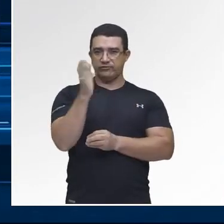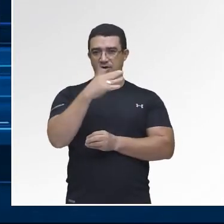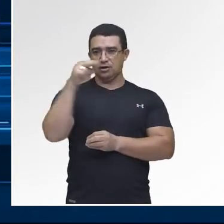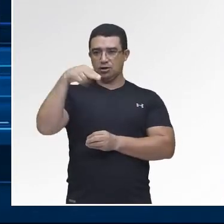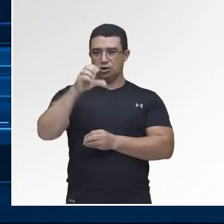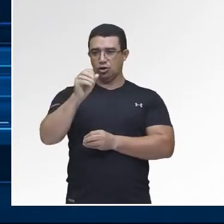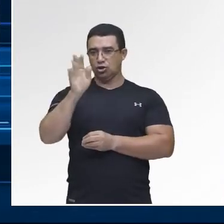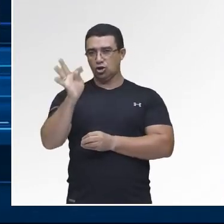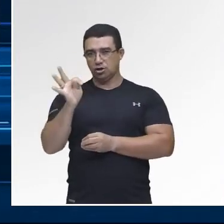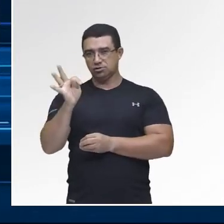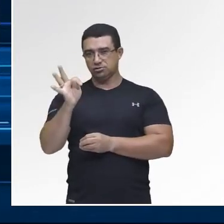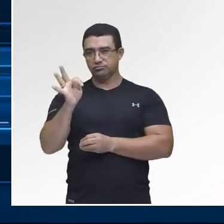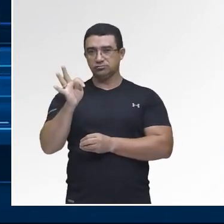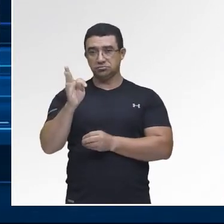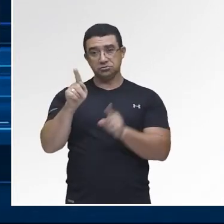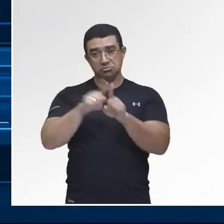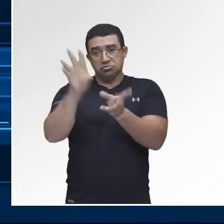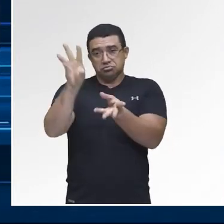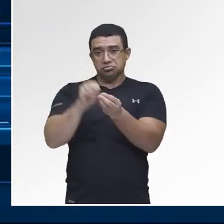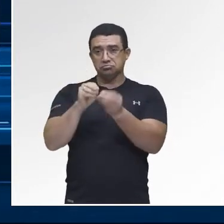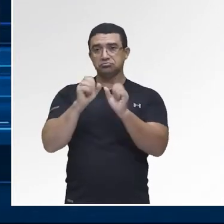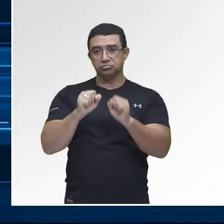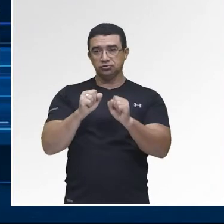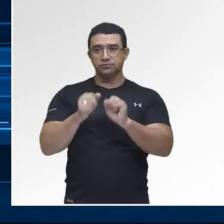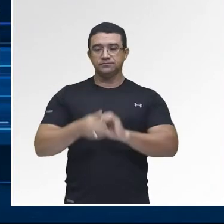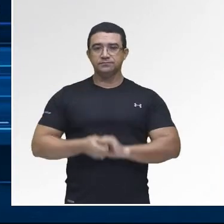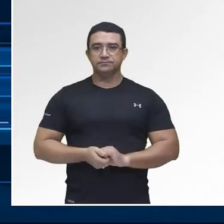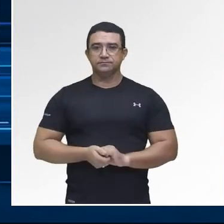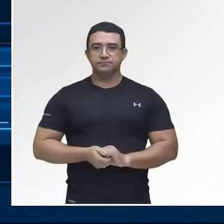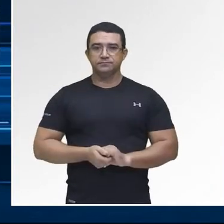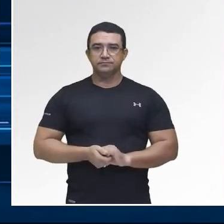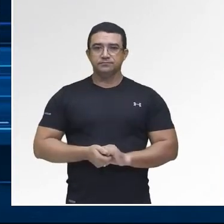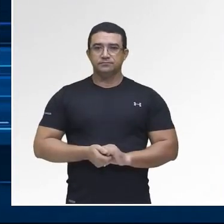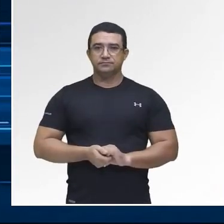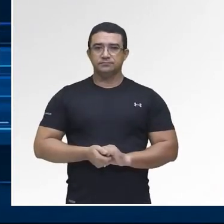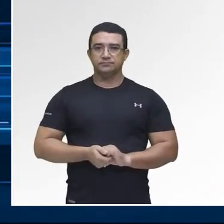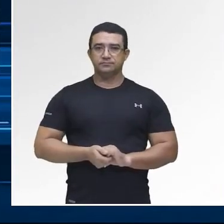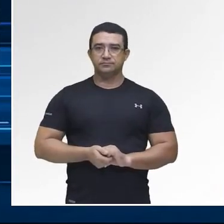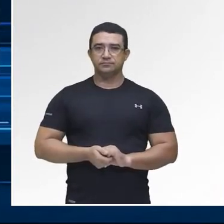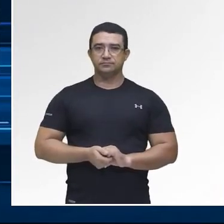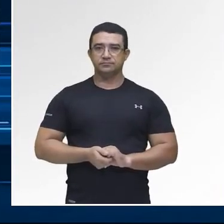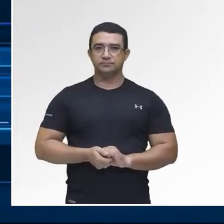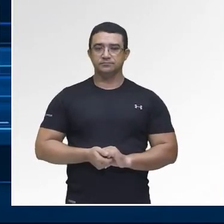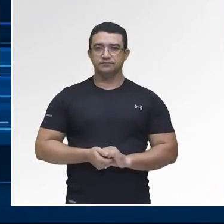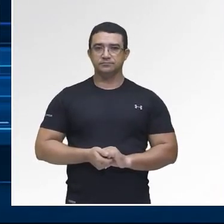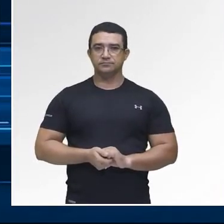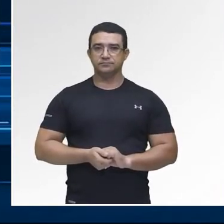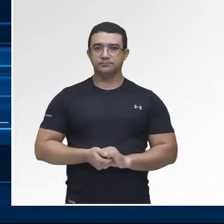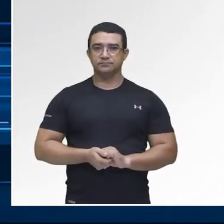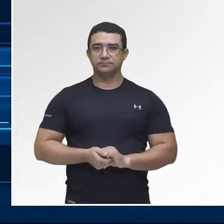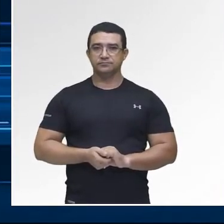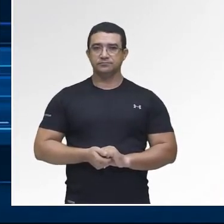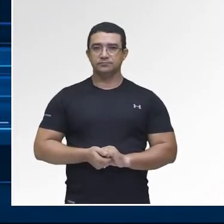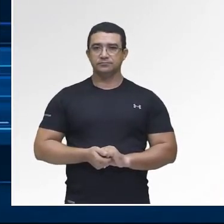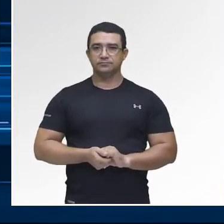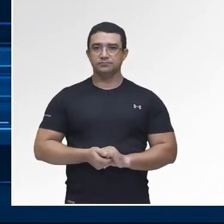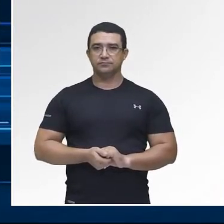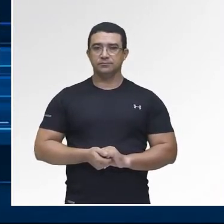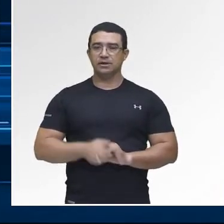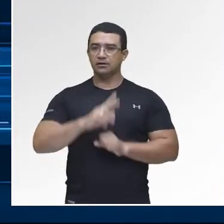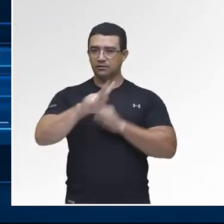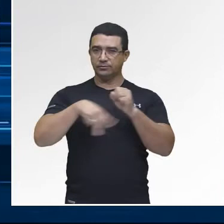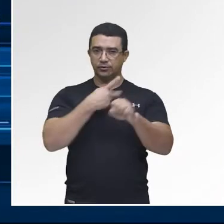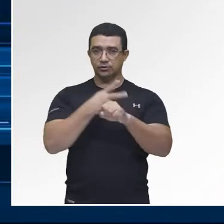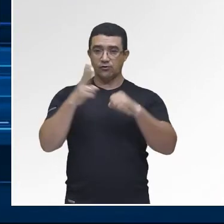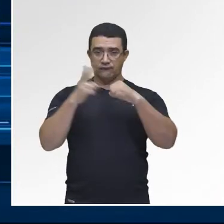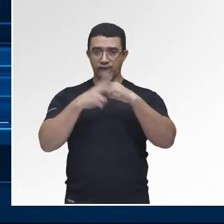Então, a estrutura negativa é formada com a inserção do not, que é o advérbio, a partícula de negação, o advérbio de negação, após os